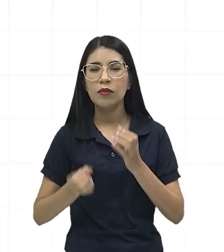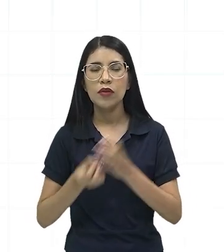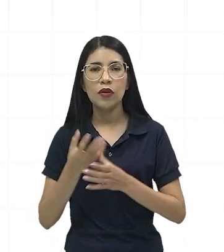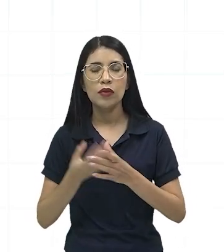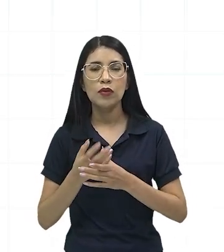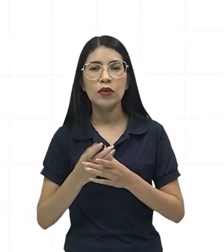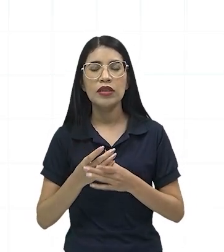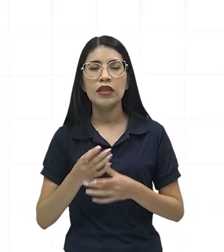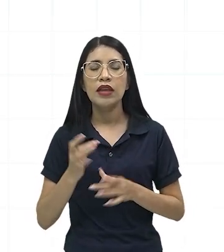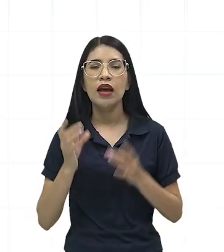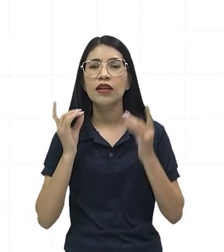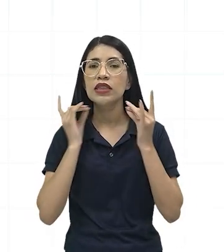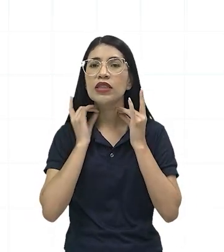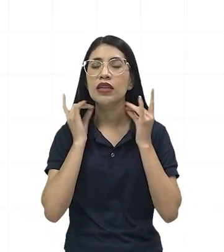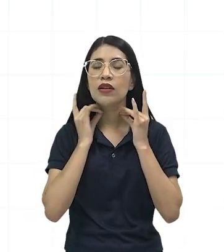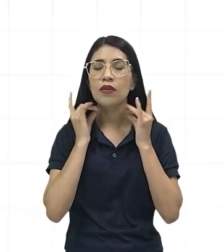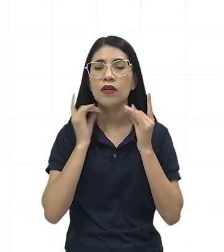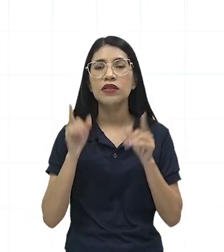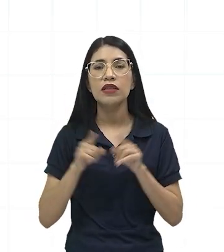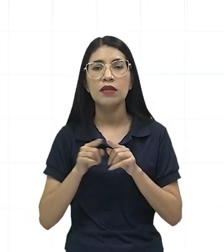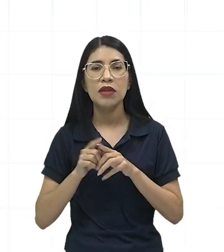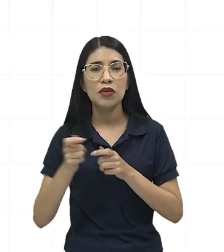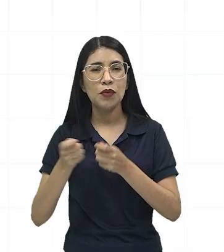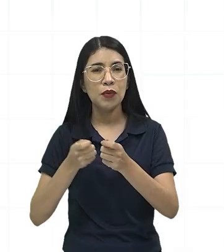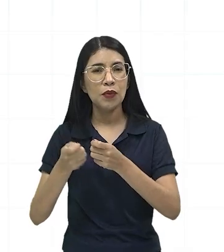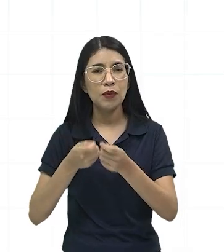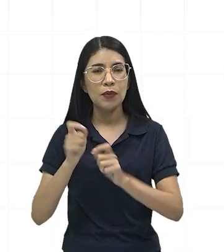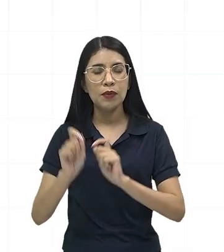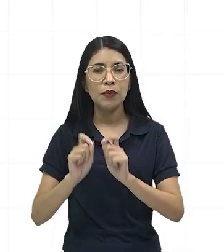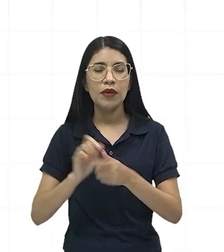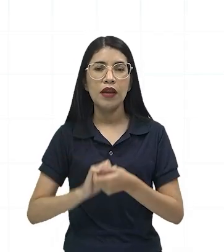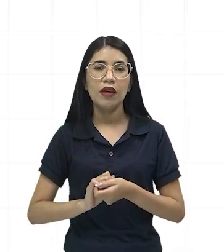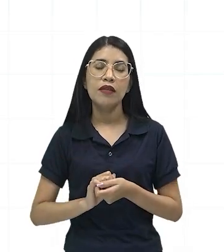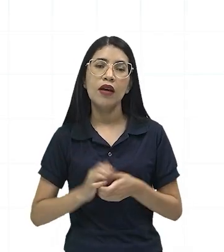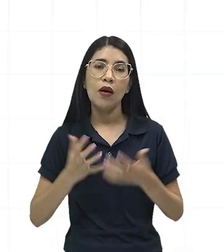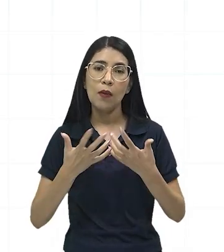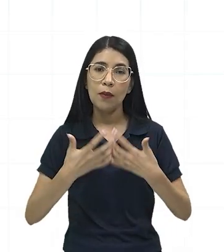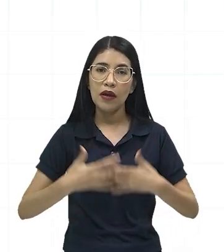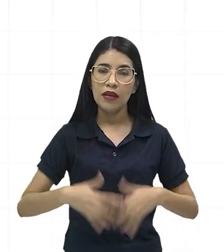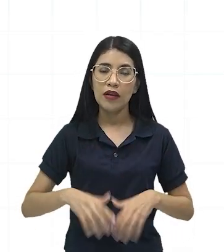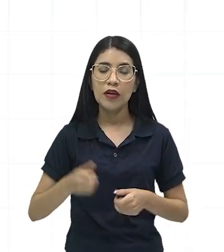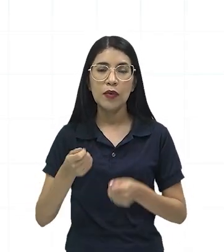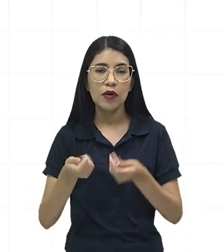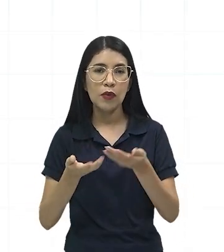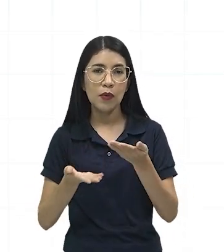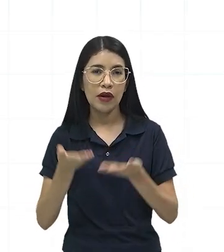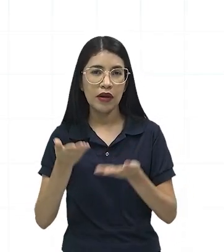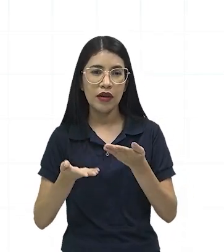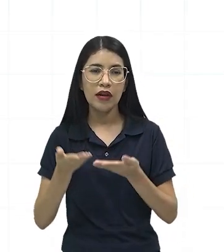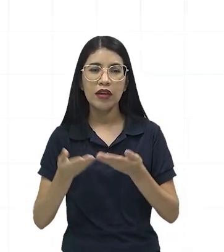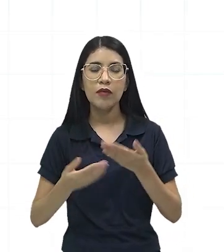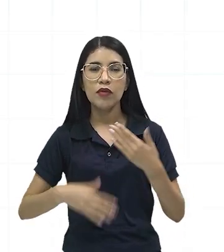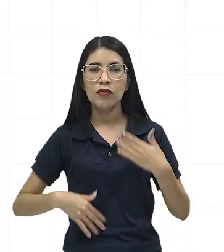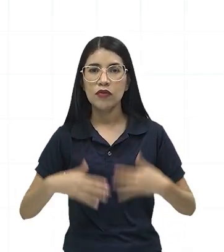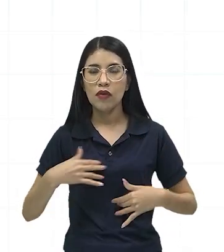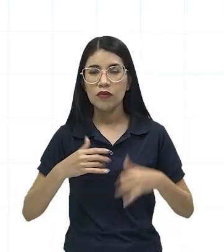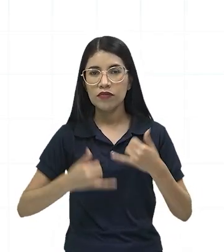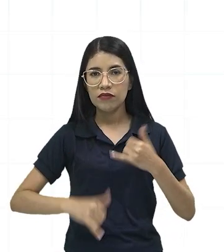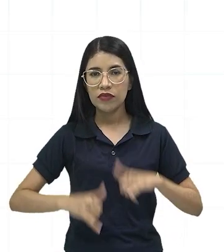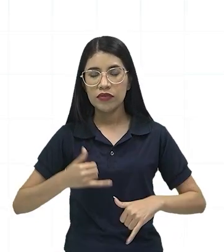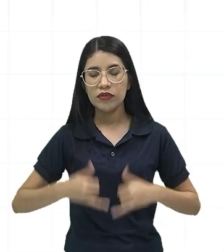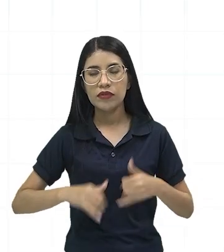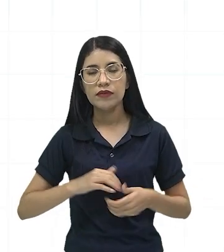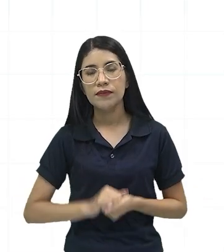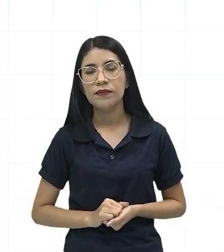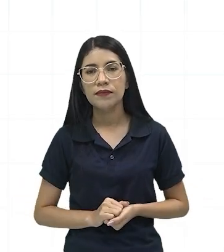tireoide e regulam o metabolismo e o equilíbrio energético no nosso corpo, certo?